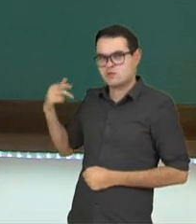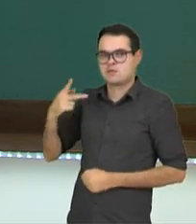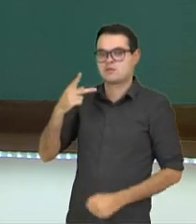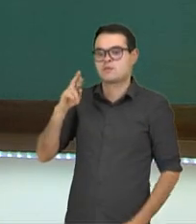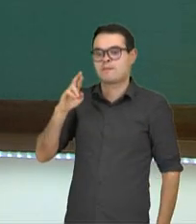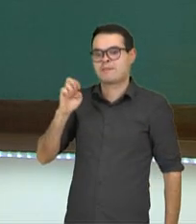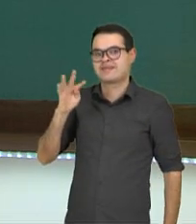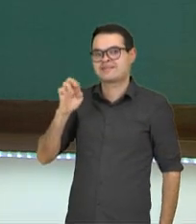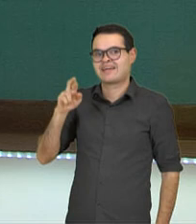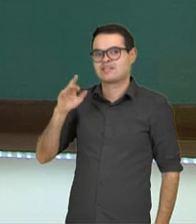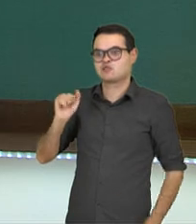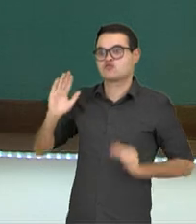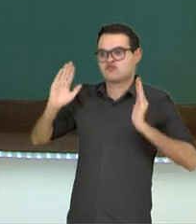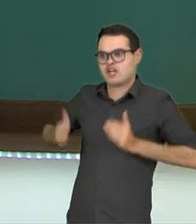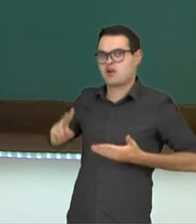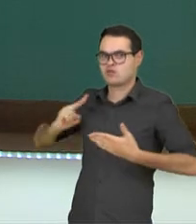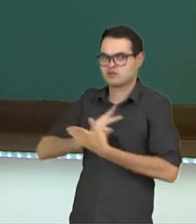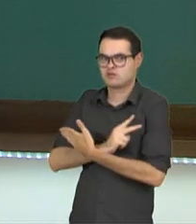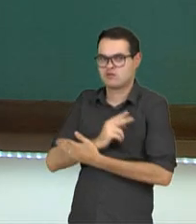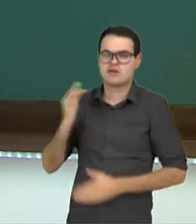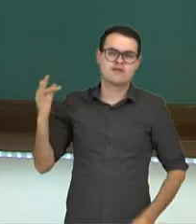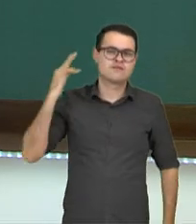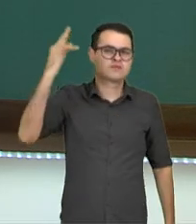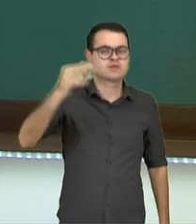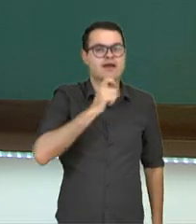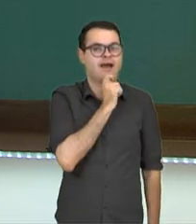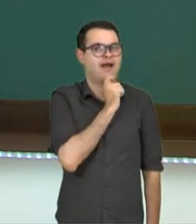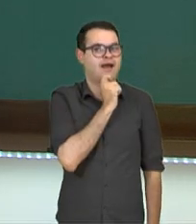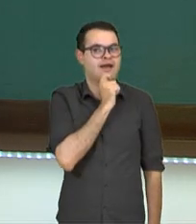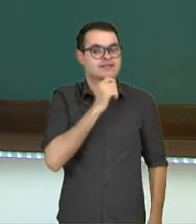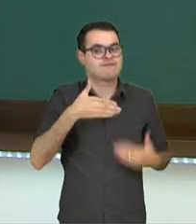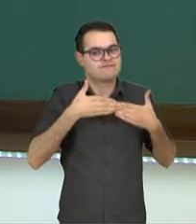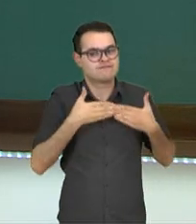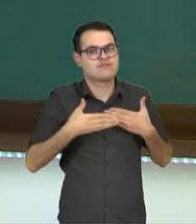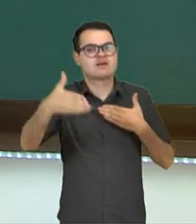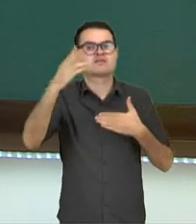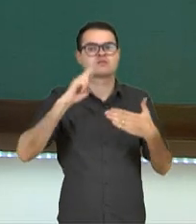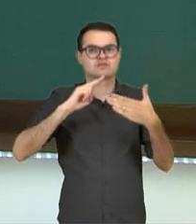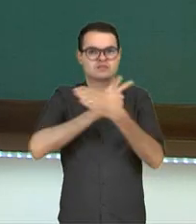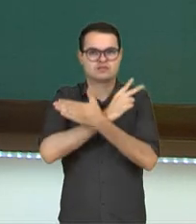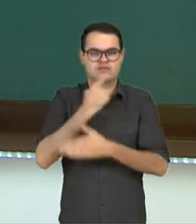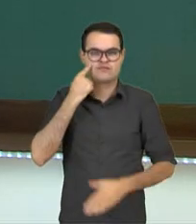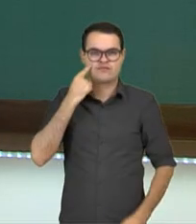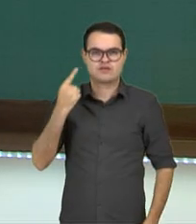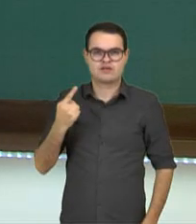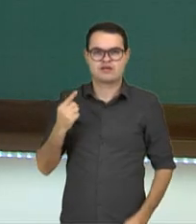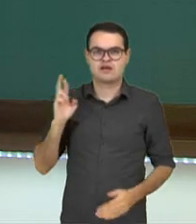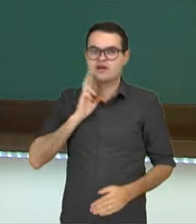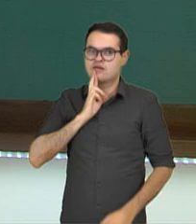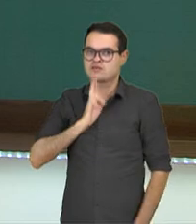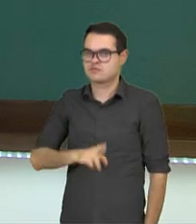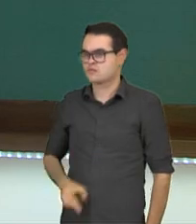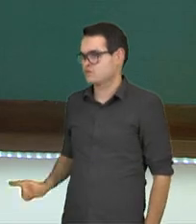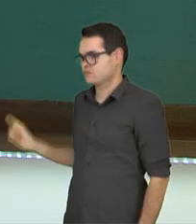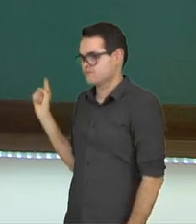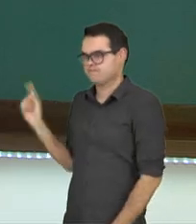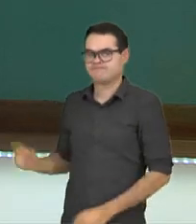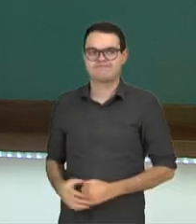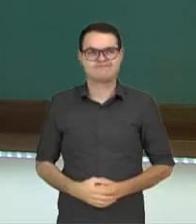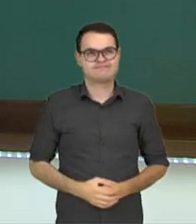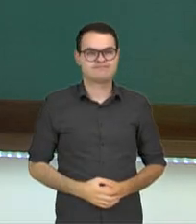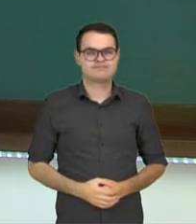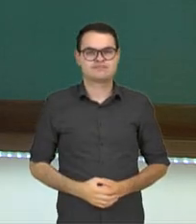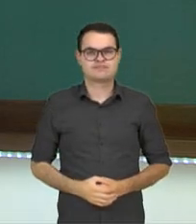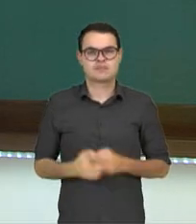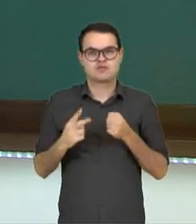quando aconteceu, e o futuro, quando acontecerá. Vamos ver a resposta? Correção da